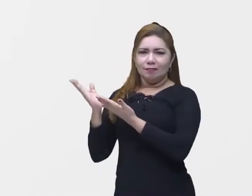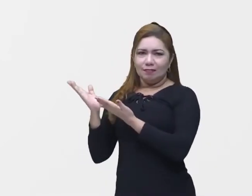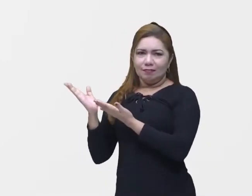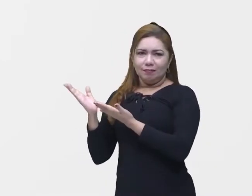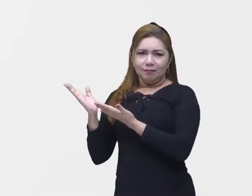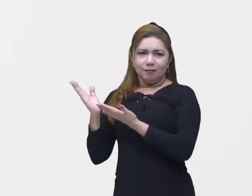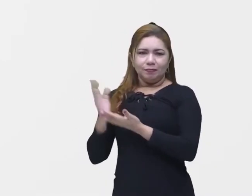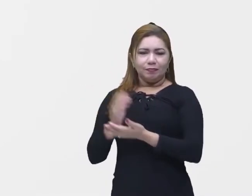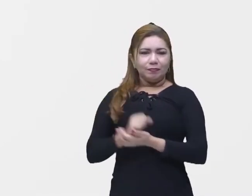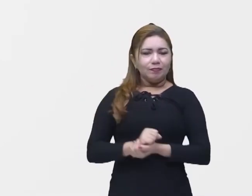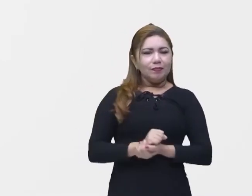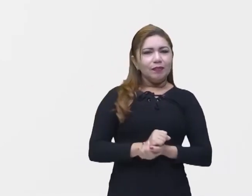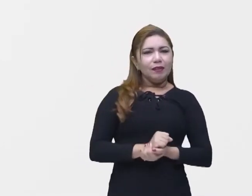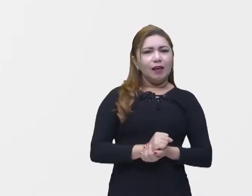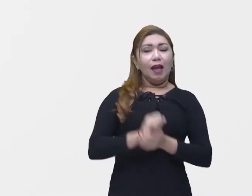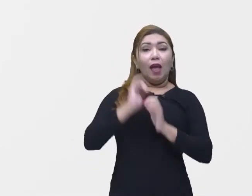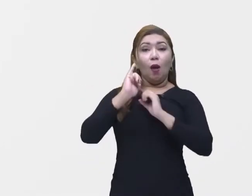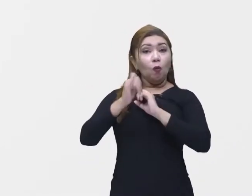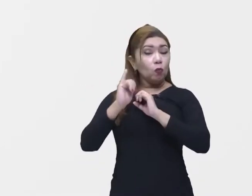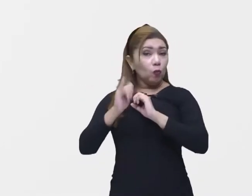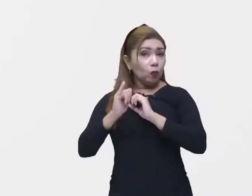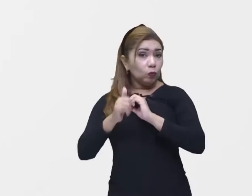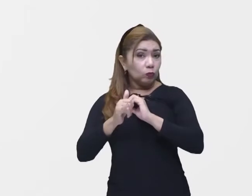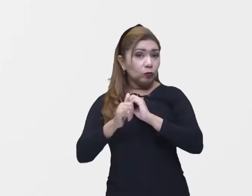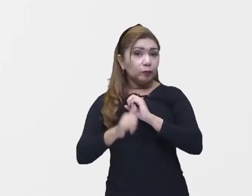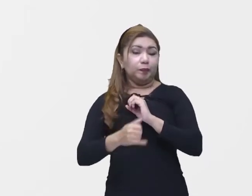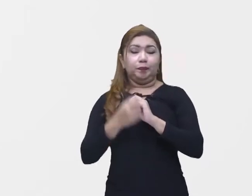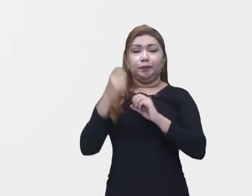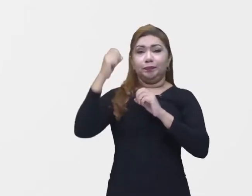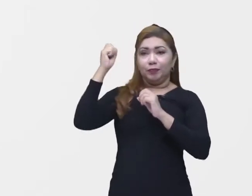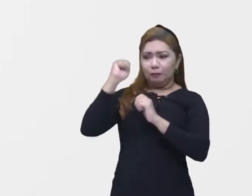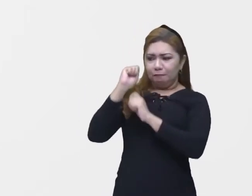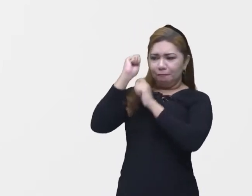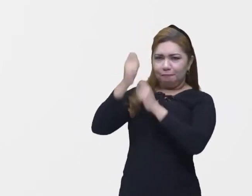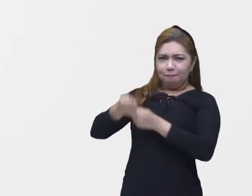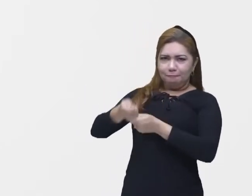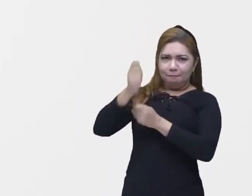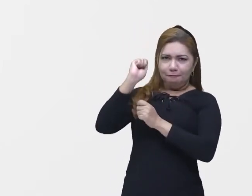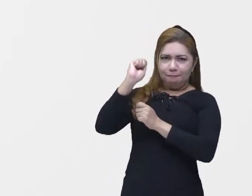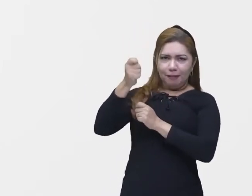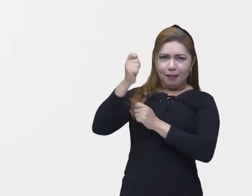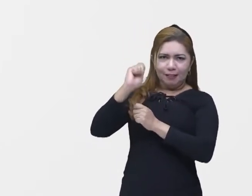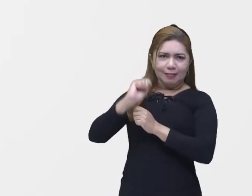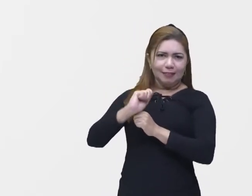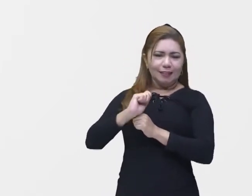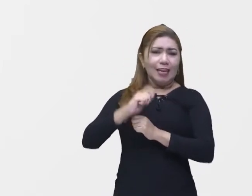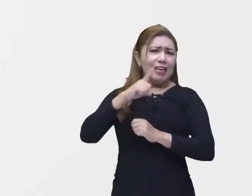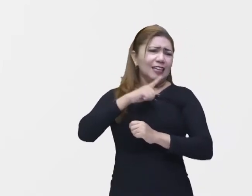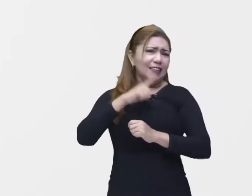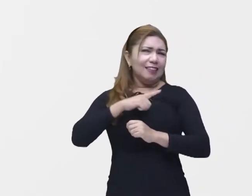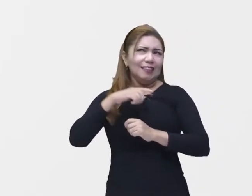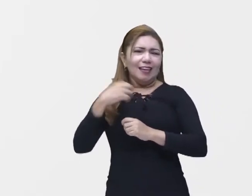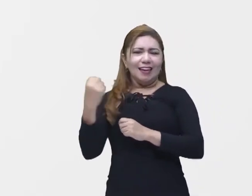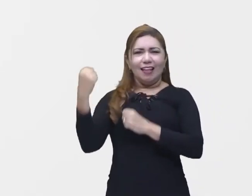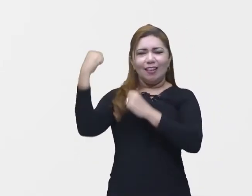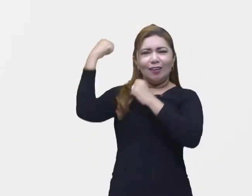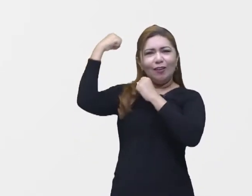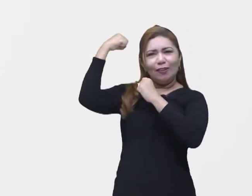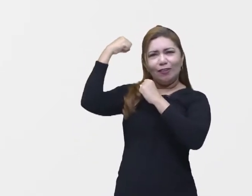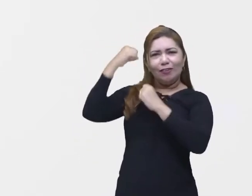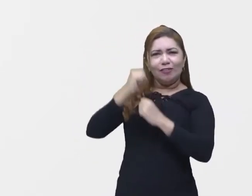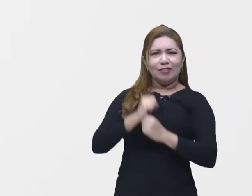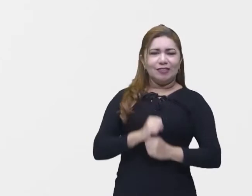O conto de fadas originou-se entre os celtas com heróis e heroínas, cujas aventuras estavam ligadas